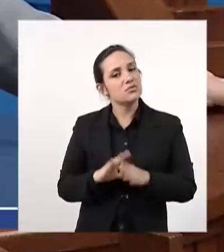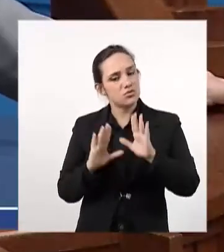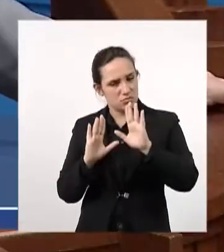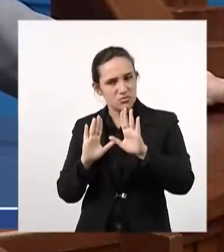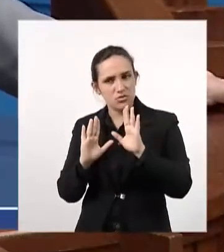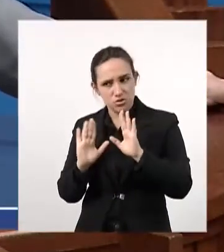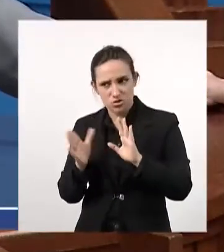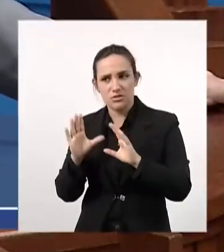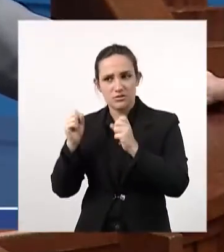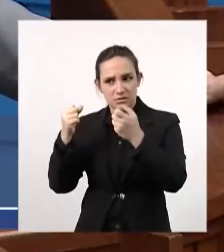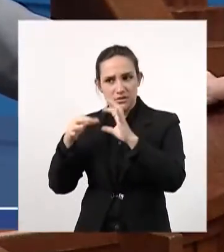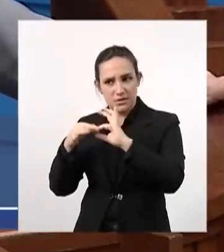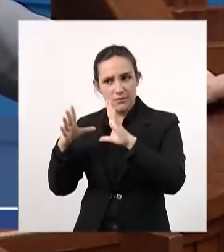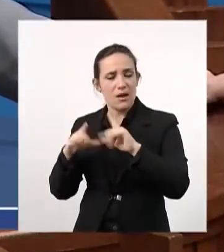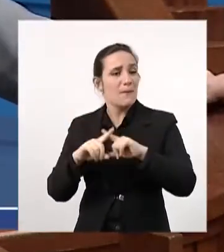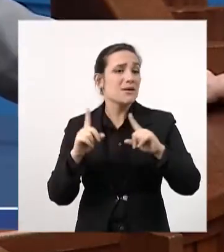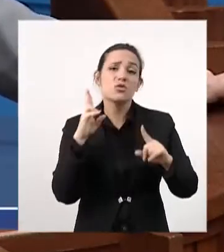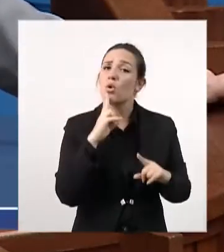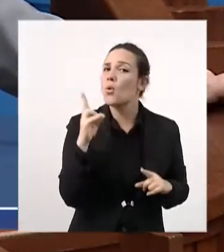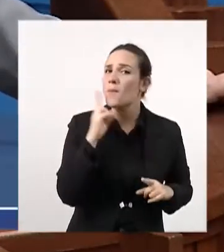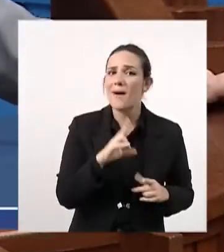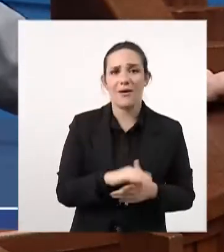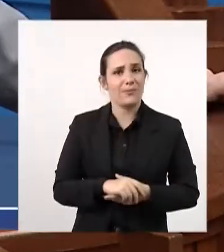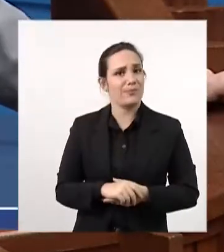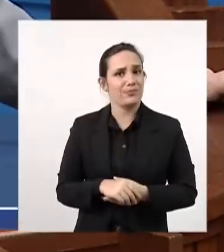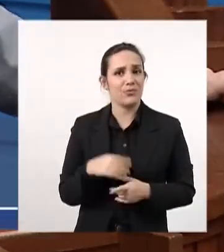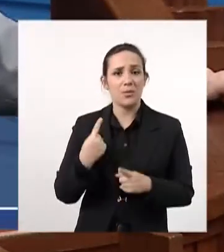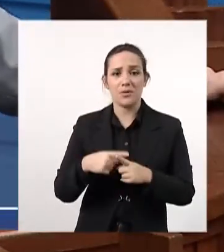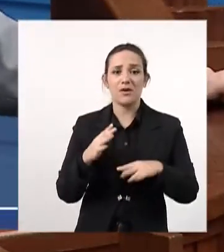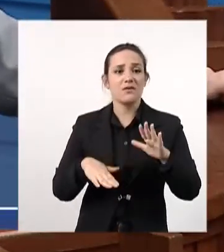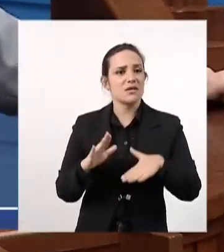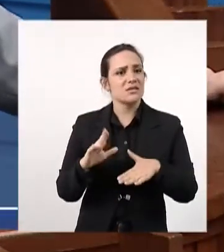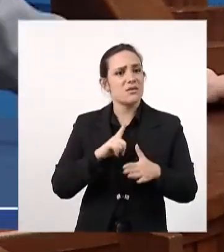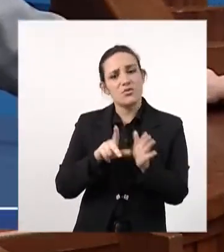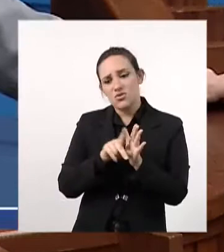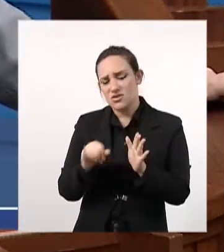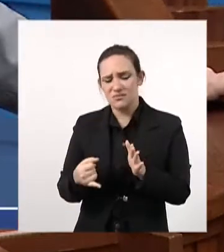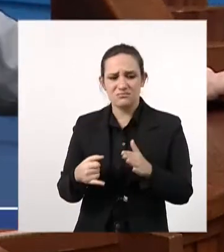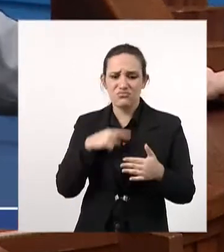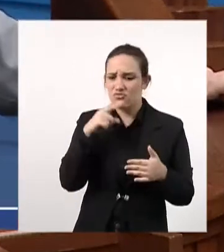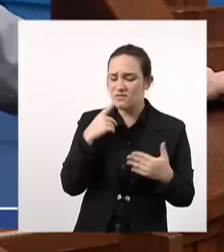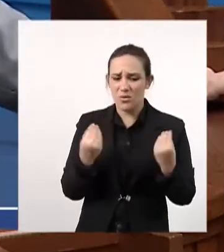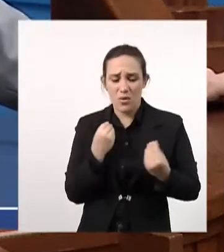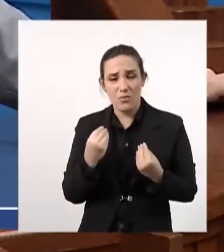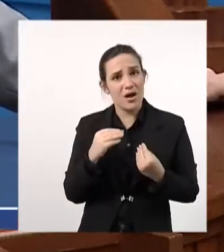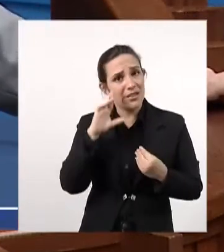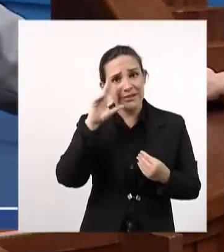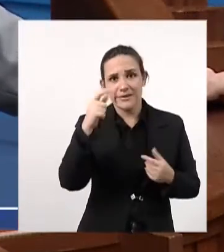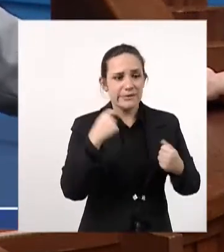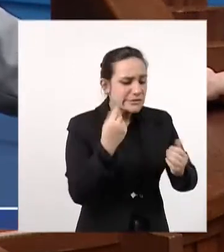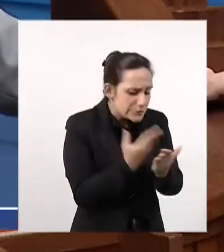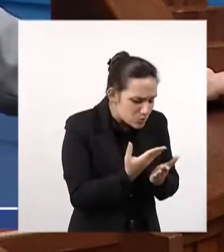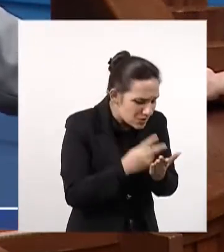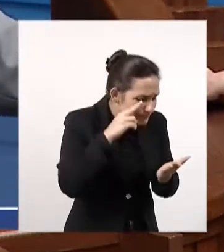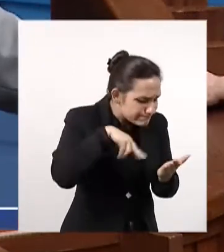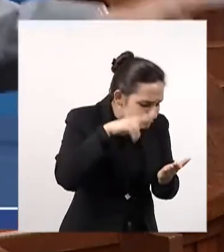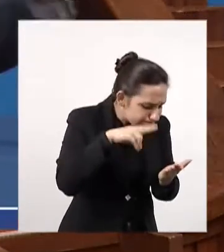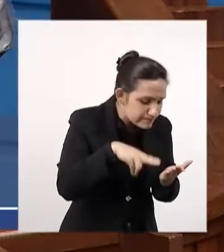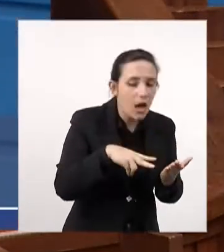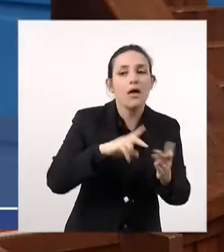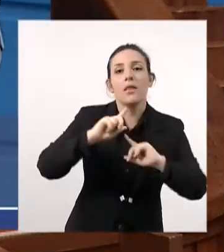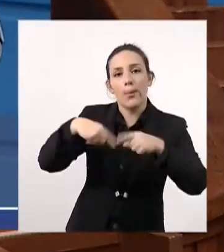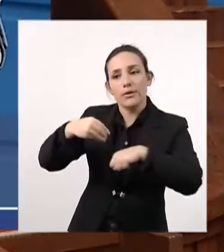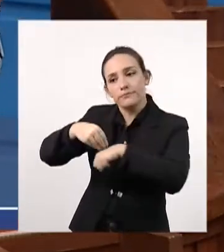Vossa Excelência, é absolutamente normal que esses projetos suscitem dúvidas. E a função do líder é exatamente clarear.